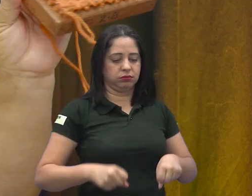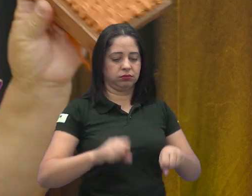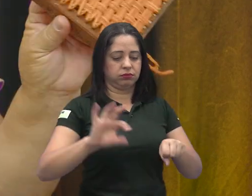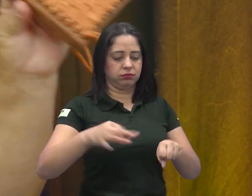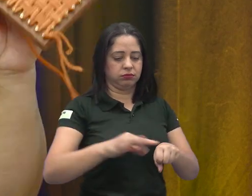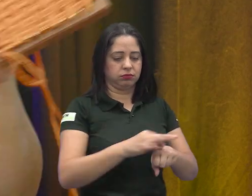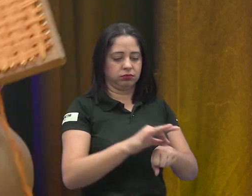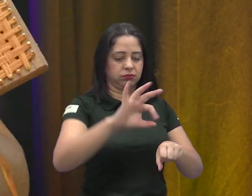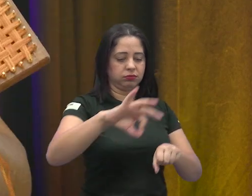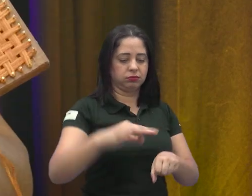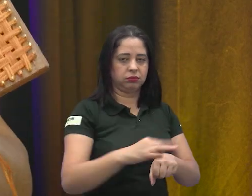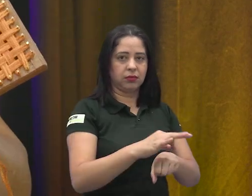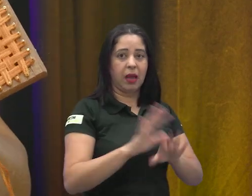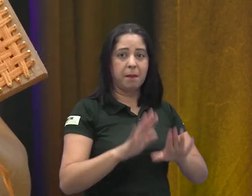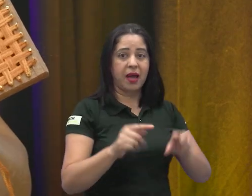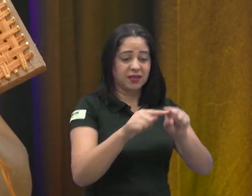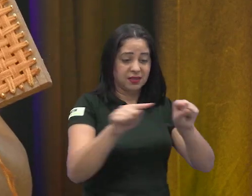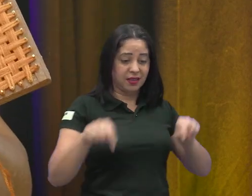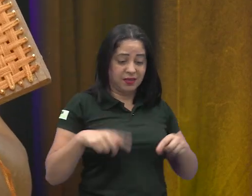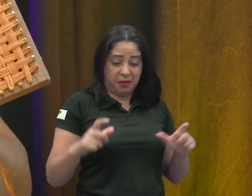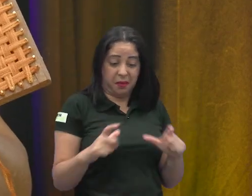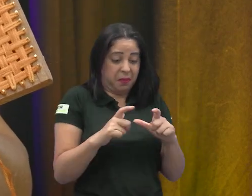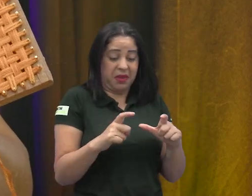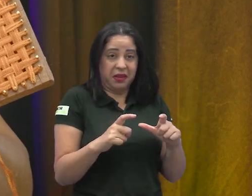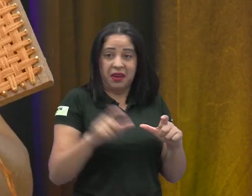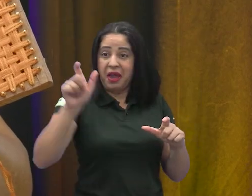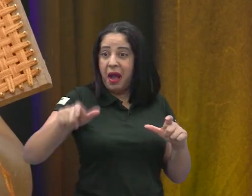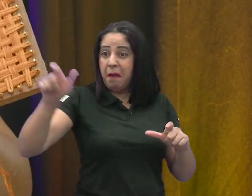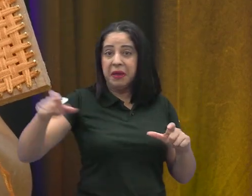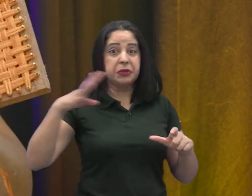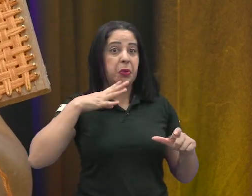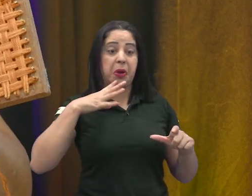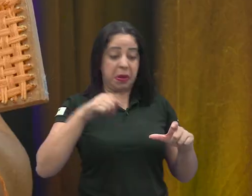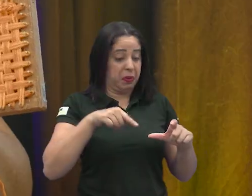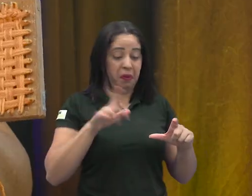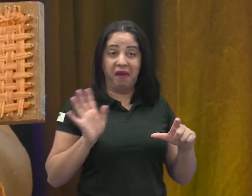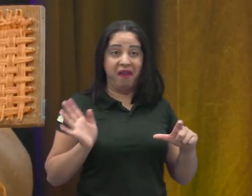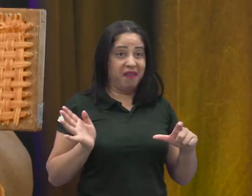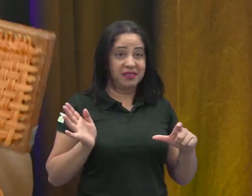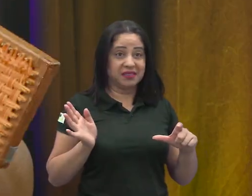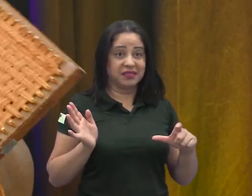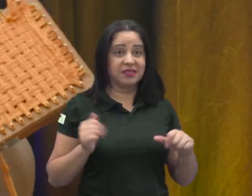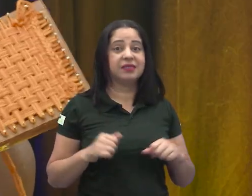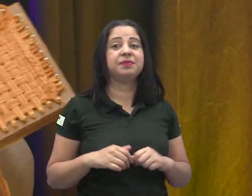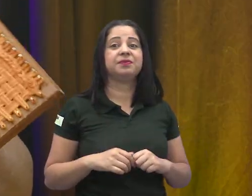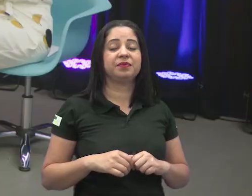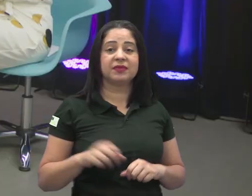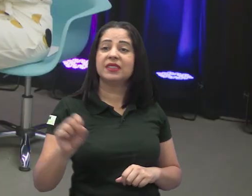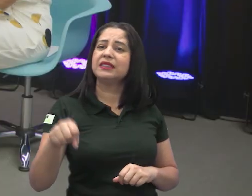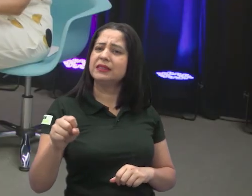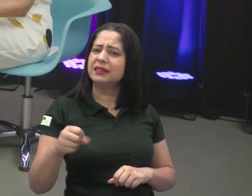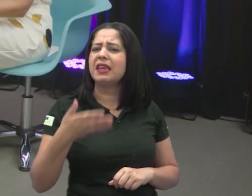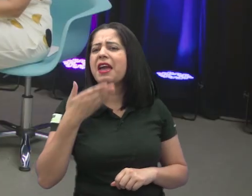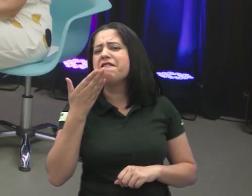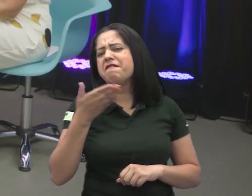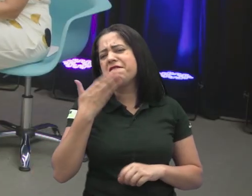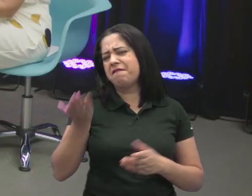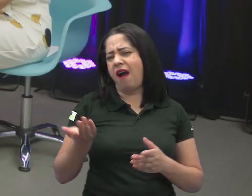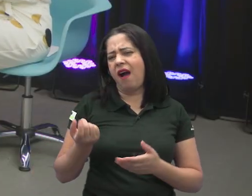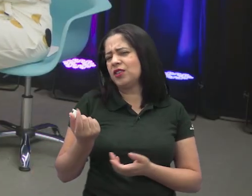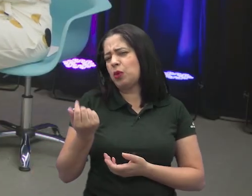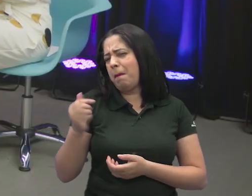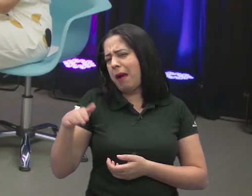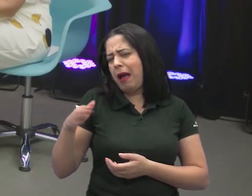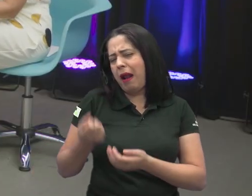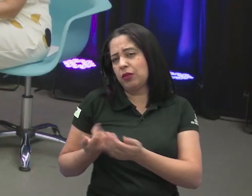liso, mas o tearzinho de prego, muitas vezes as pessoas não sabem. E é super acessível ter em casa, né, Mirna?